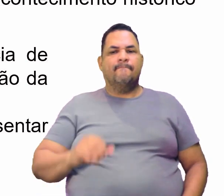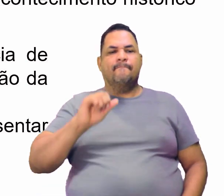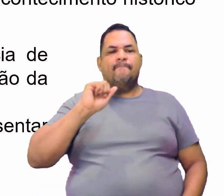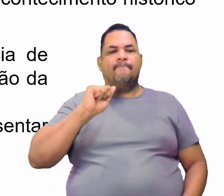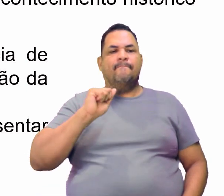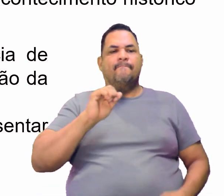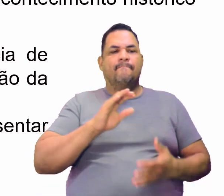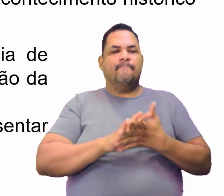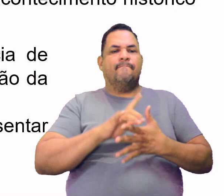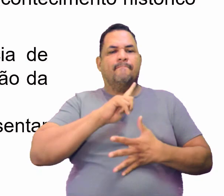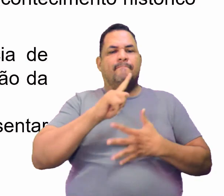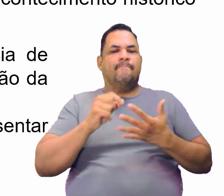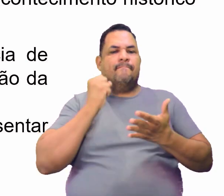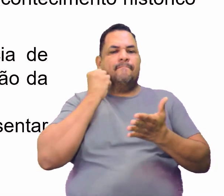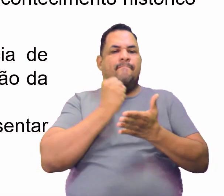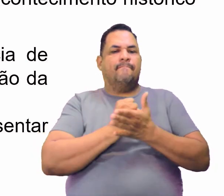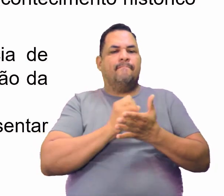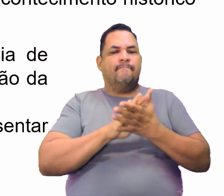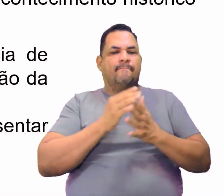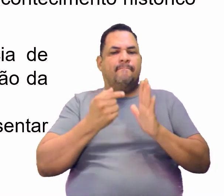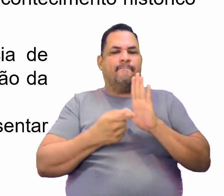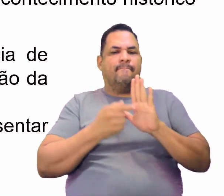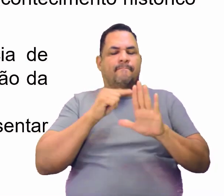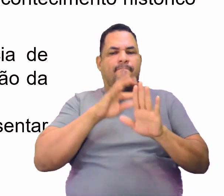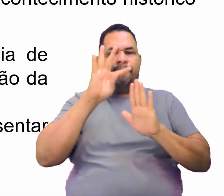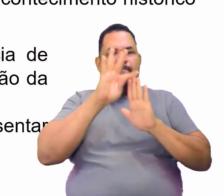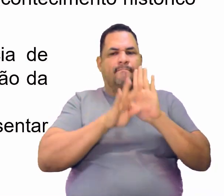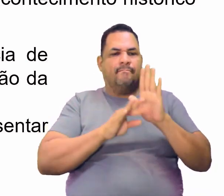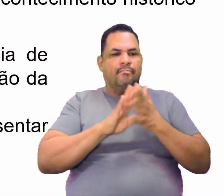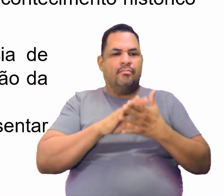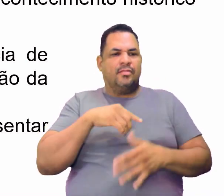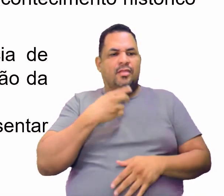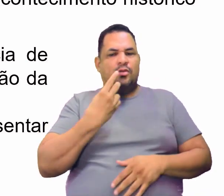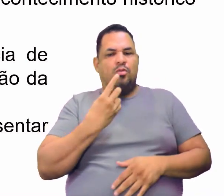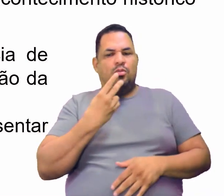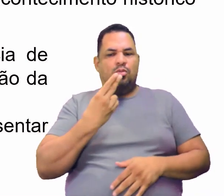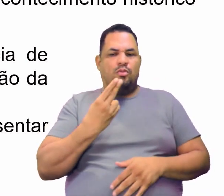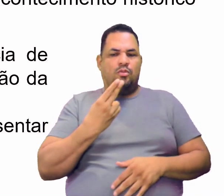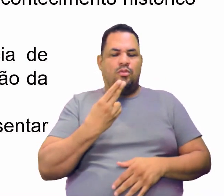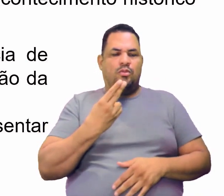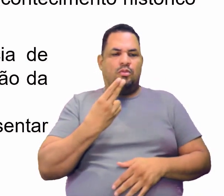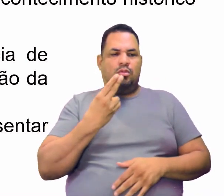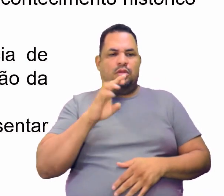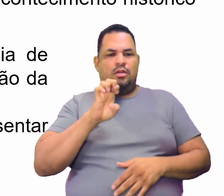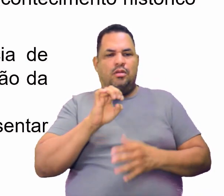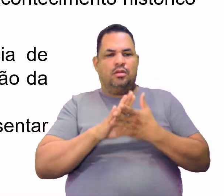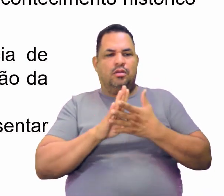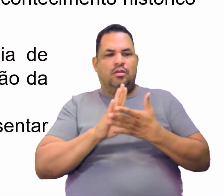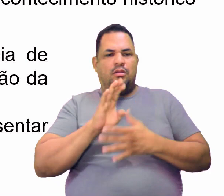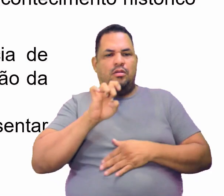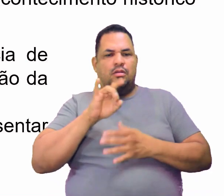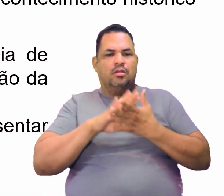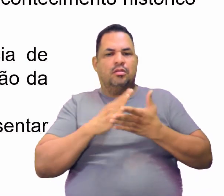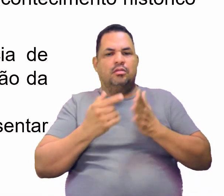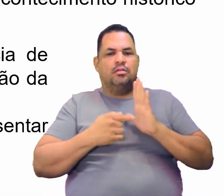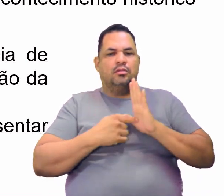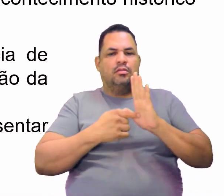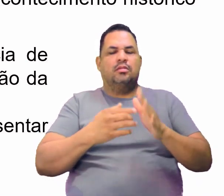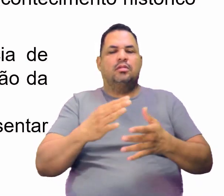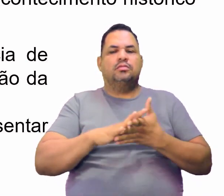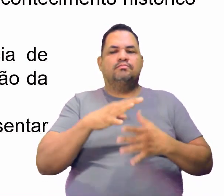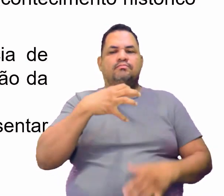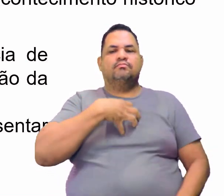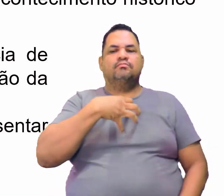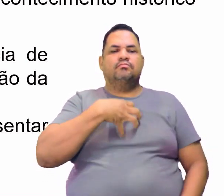Gênero marcado pela subjetividade dos textos, presença de um ou eu lírico que manifesta e expõe seu sentimento